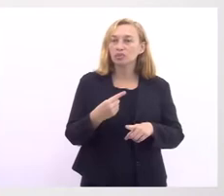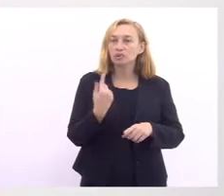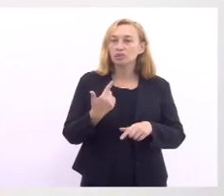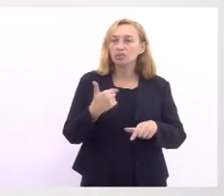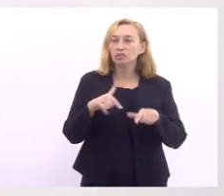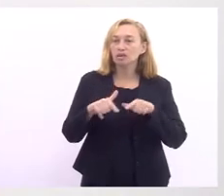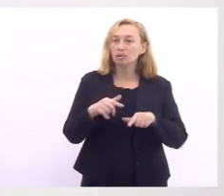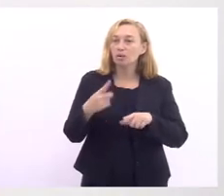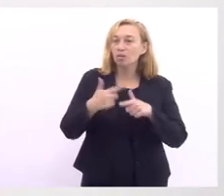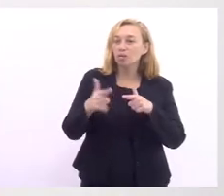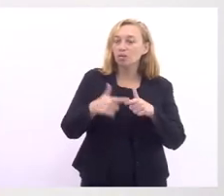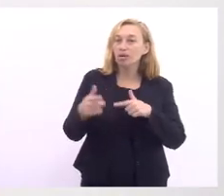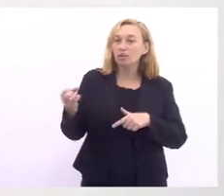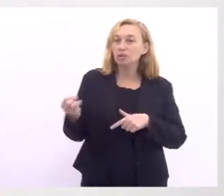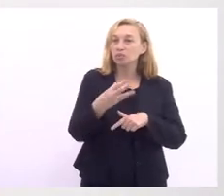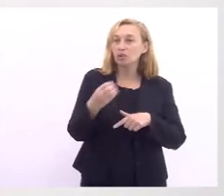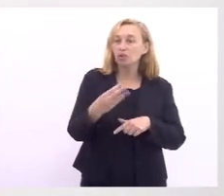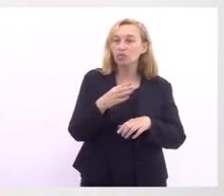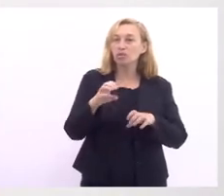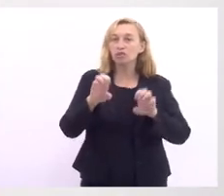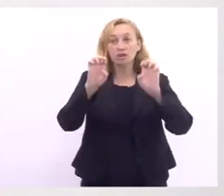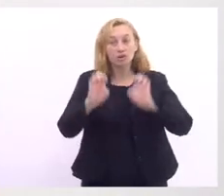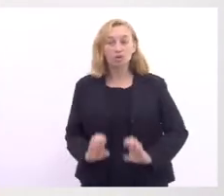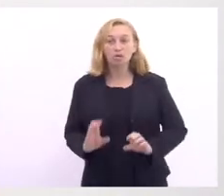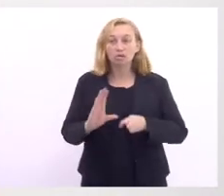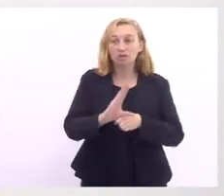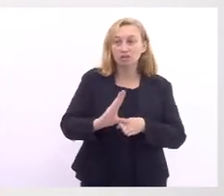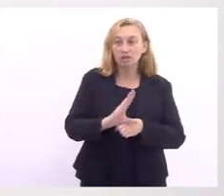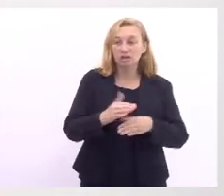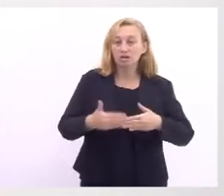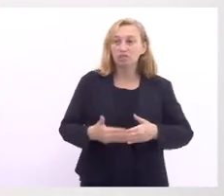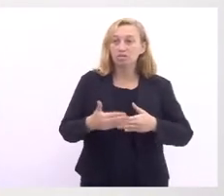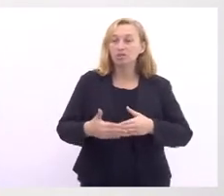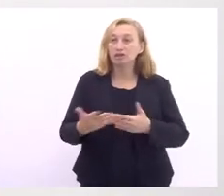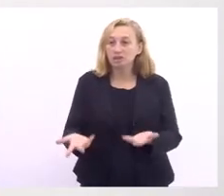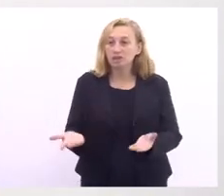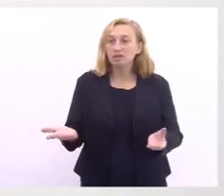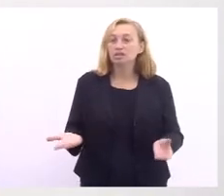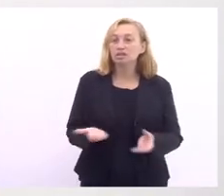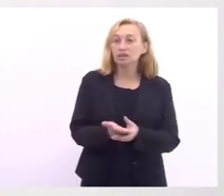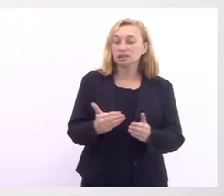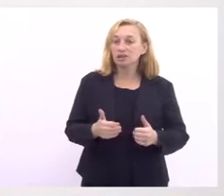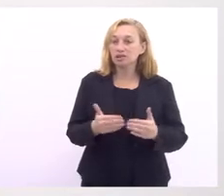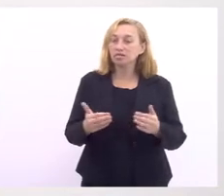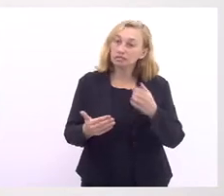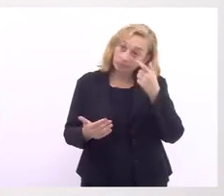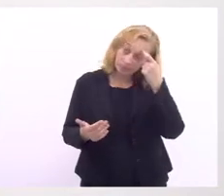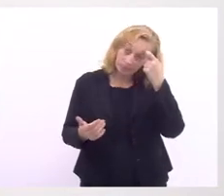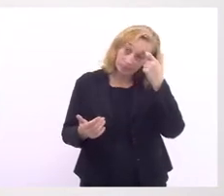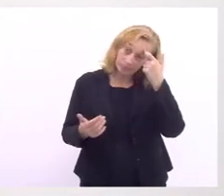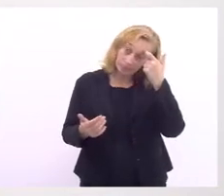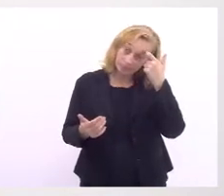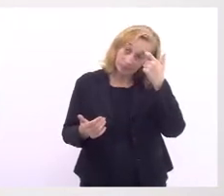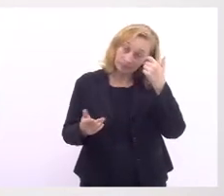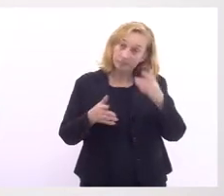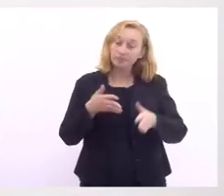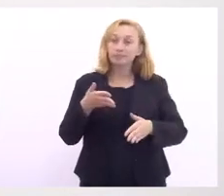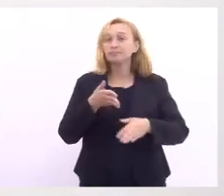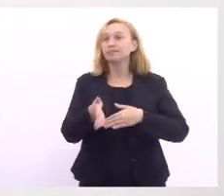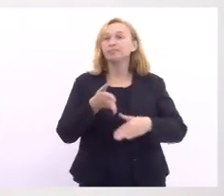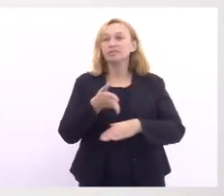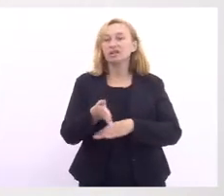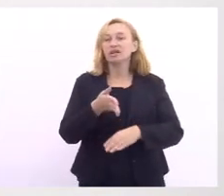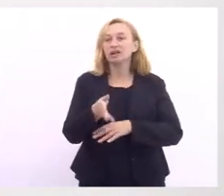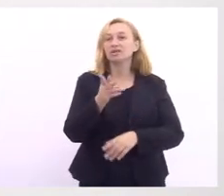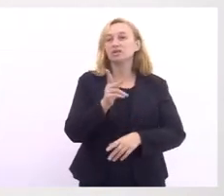tendo um problema novo na comissão de ética lá em São Gonçalo Avanço No processo de abertura é por conta da entrada dos professores